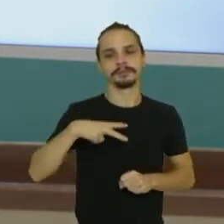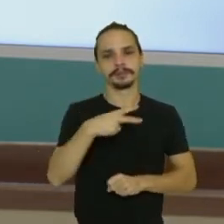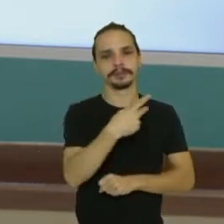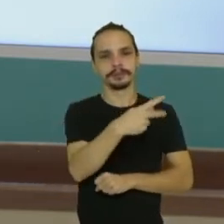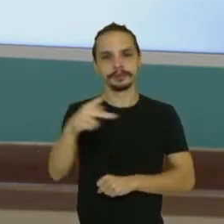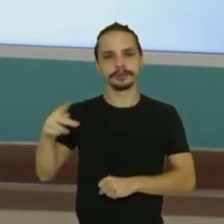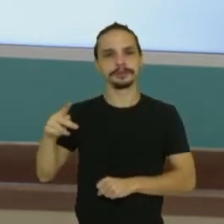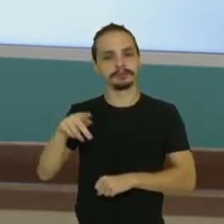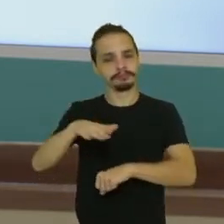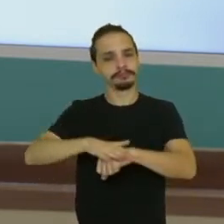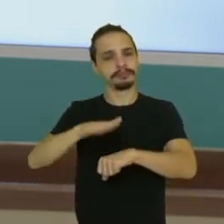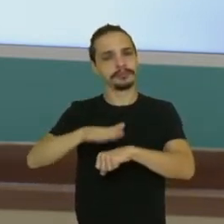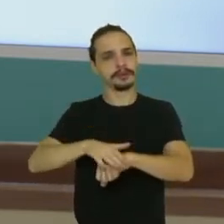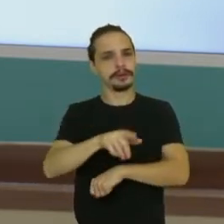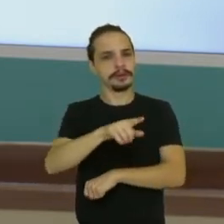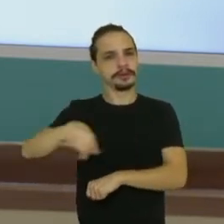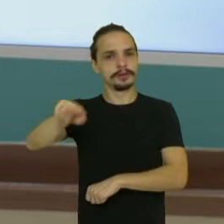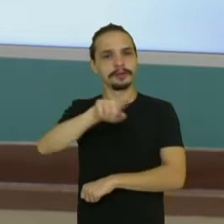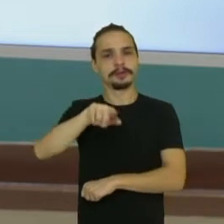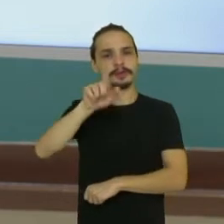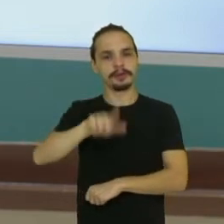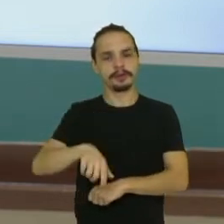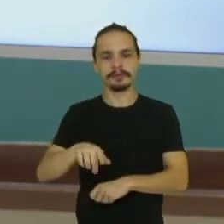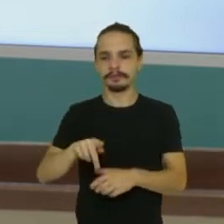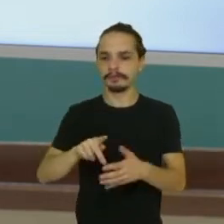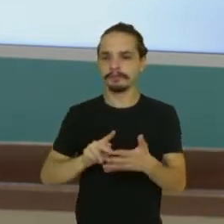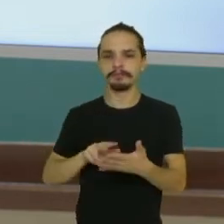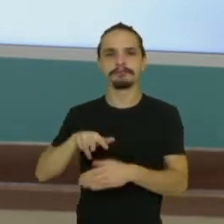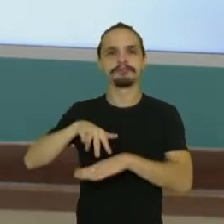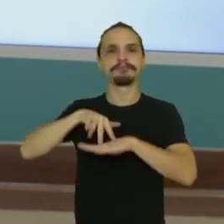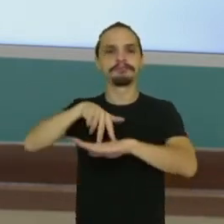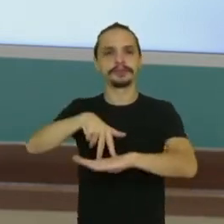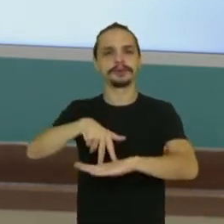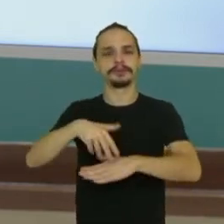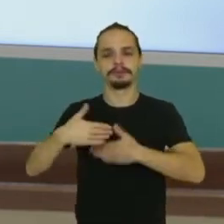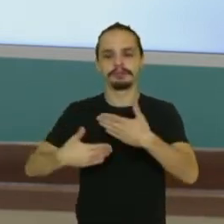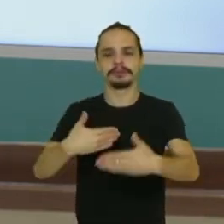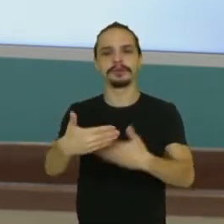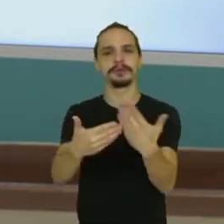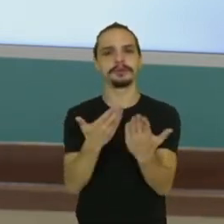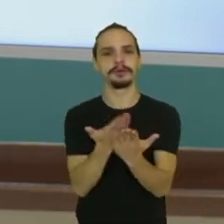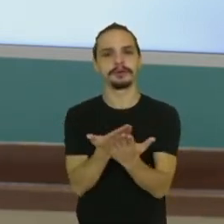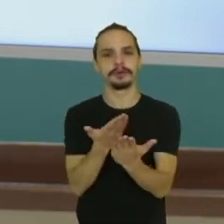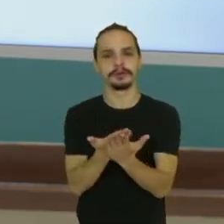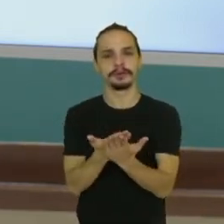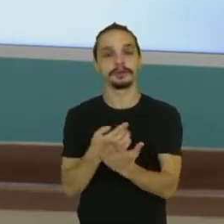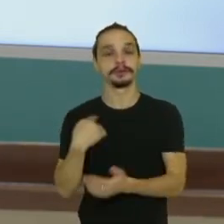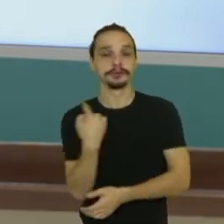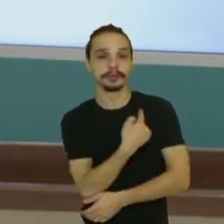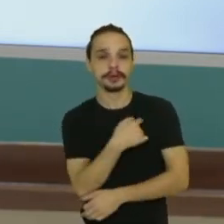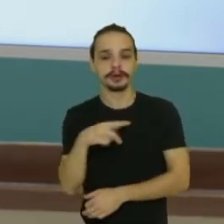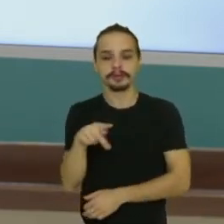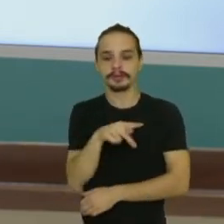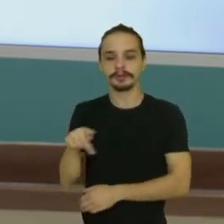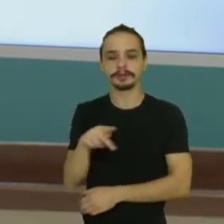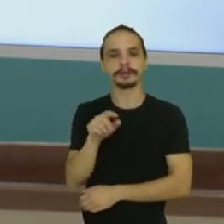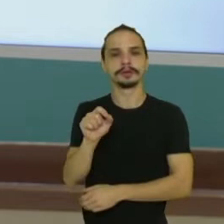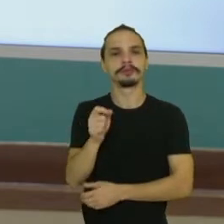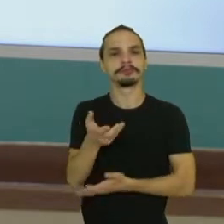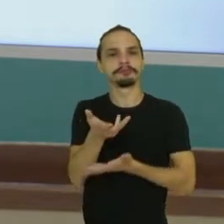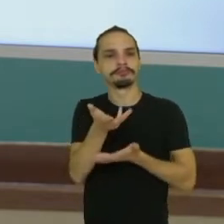depende de você você é protagonista desse processo de estudo nós professores somos